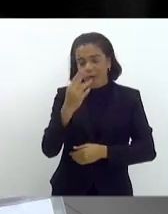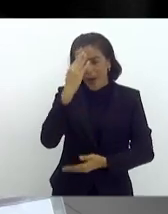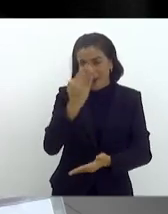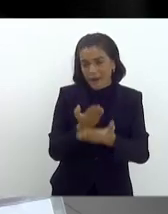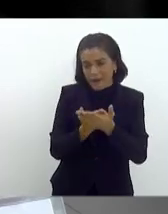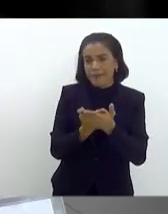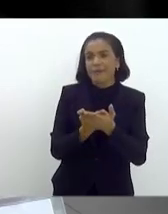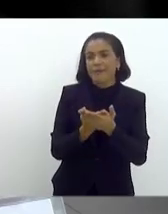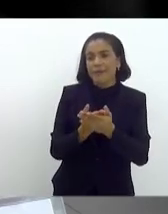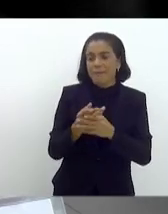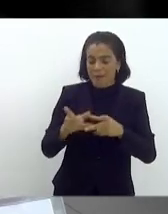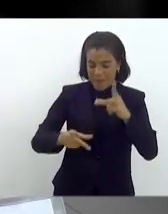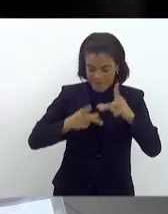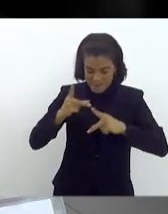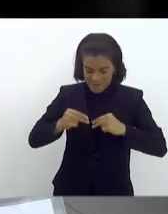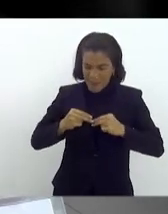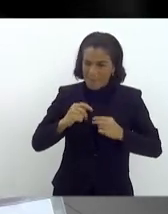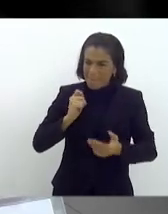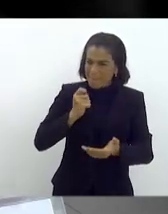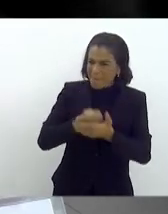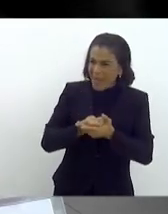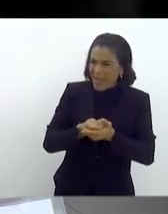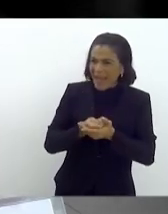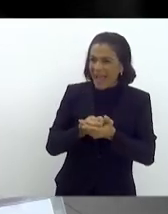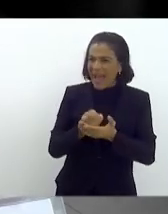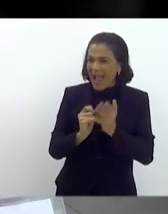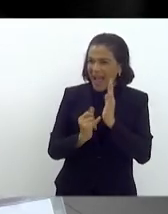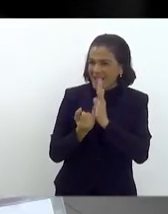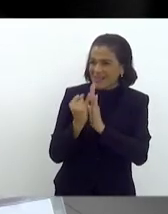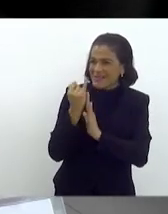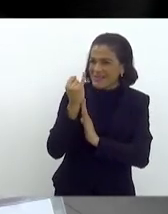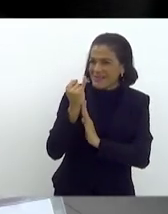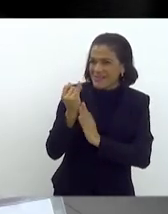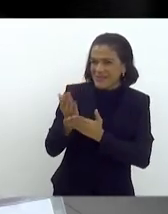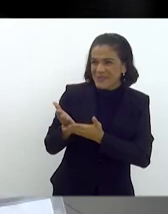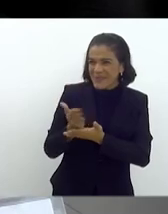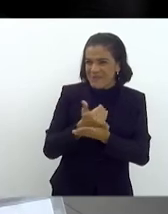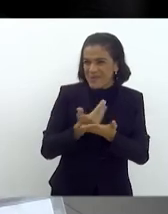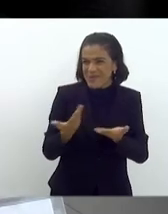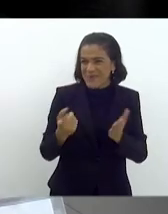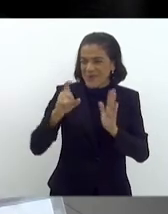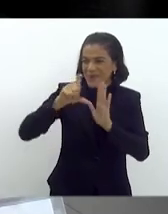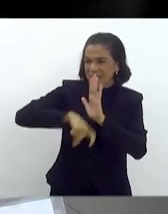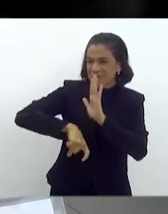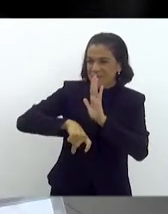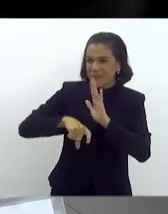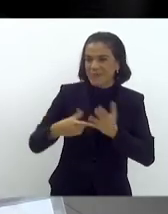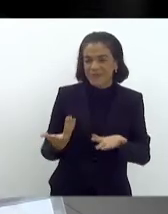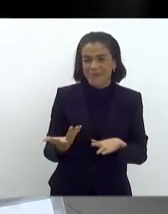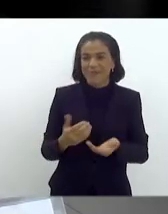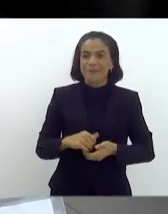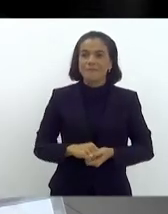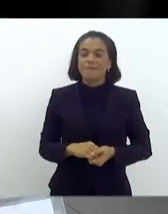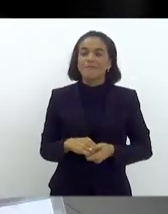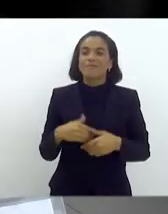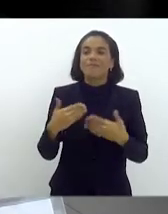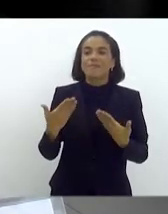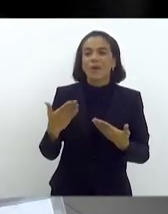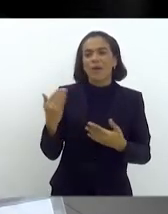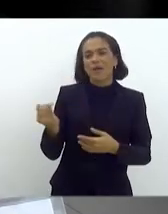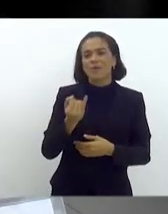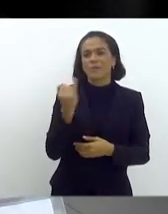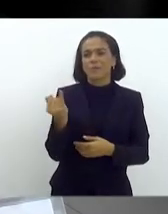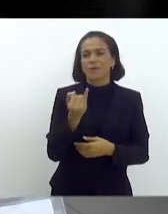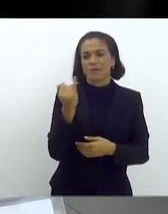mesmo que para receber um presente tem que pagar um tributo que é vale 10 vezes o preço do presente né e não desconfia Então eu acho que é